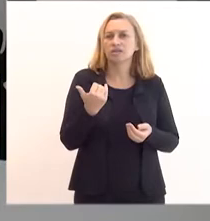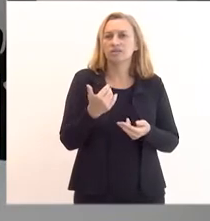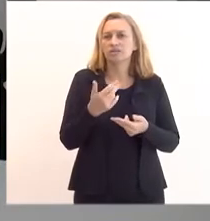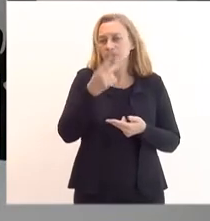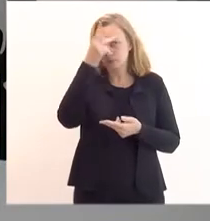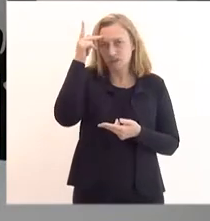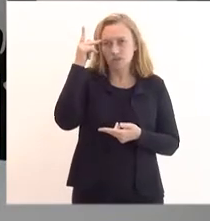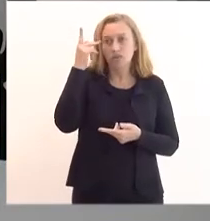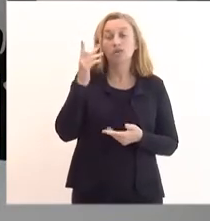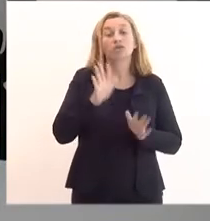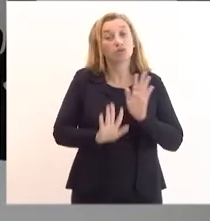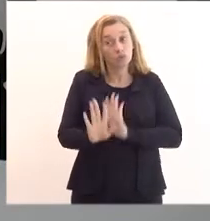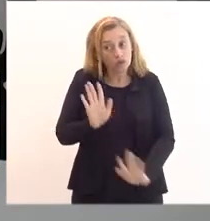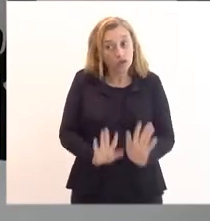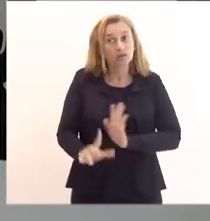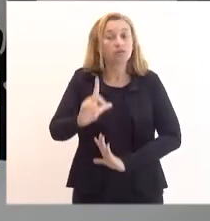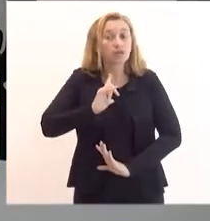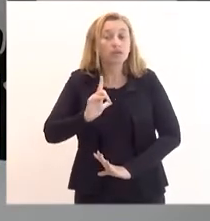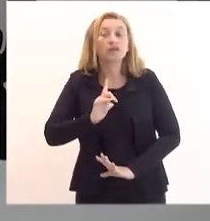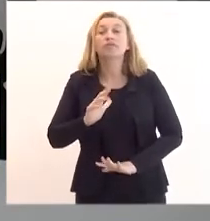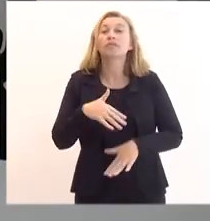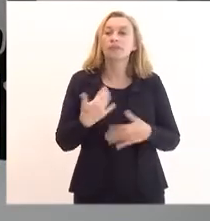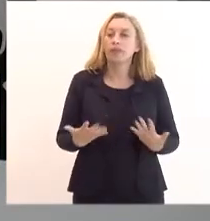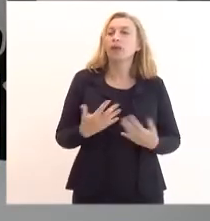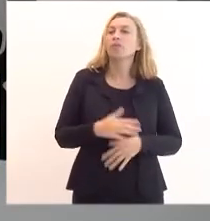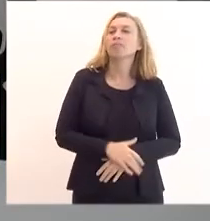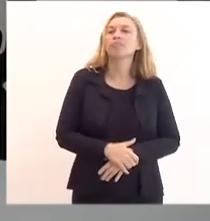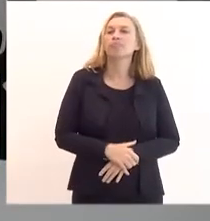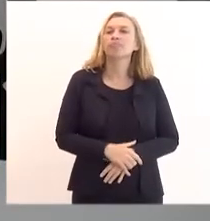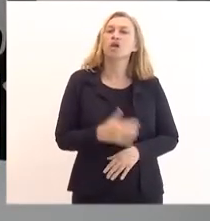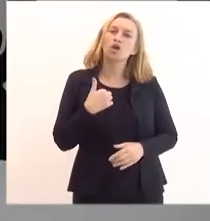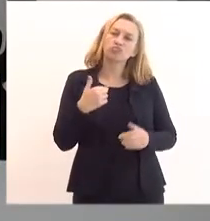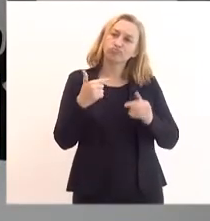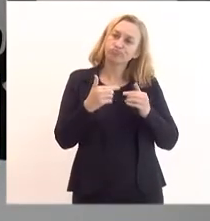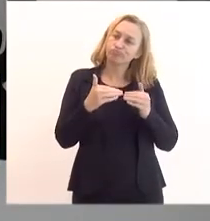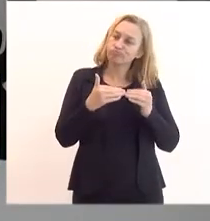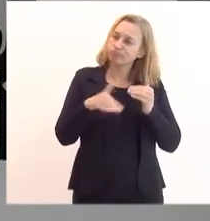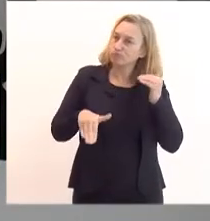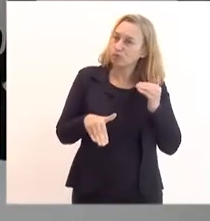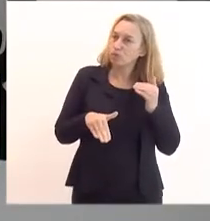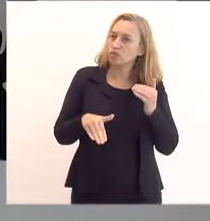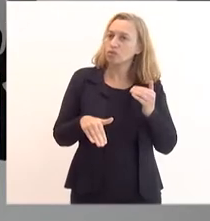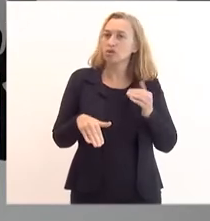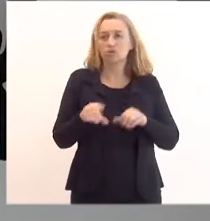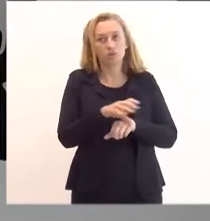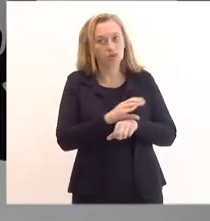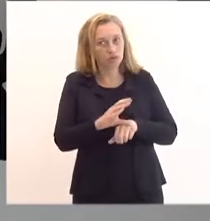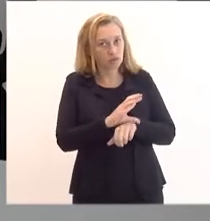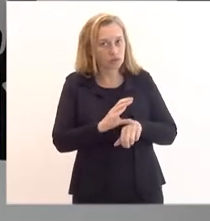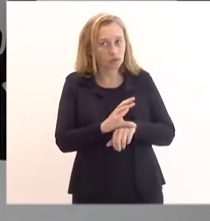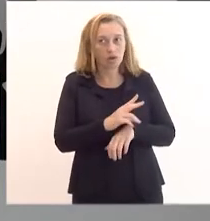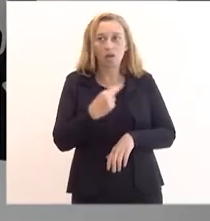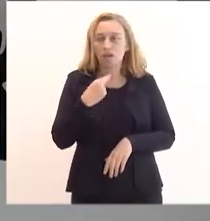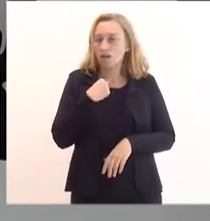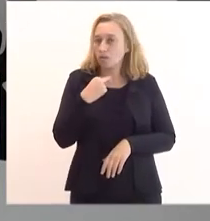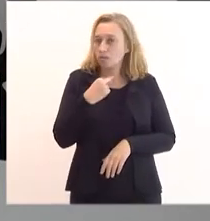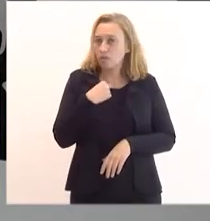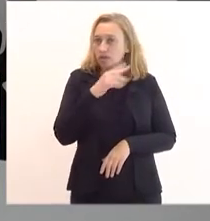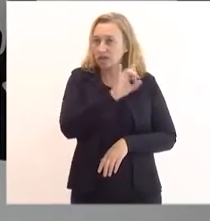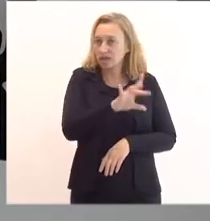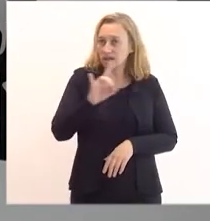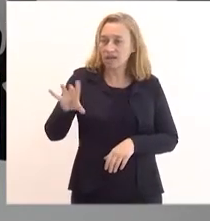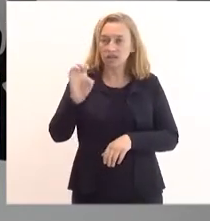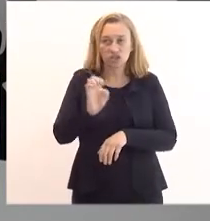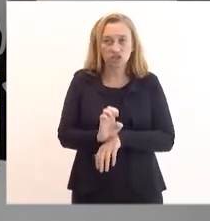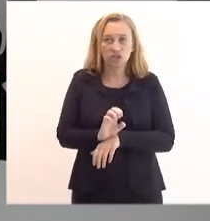cuidado. Portanto, eu discordo da constitucionalidade, porque eu acho que a gente não pode, cada estado tem